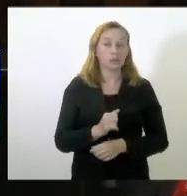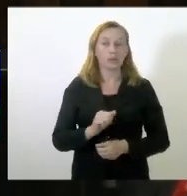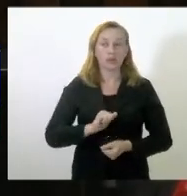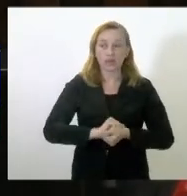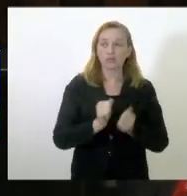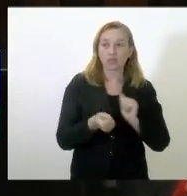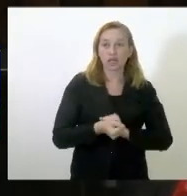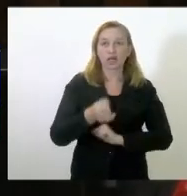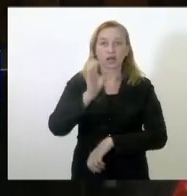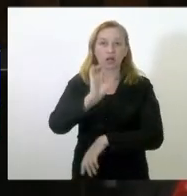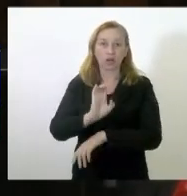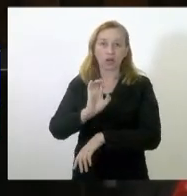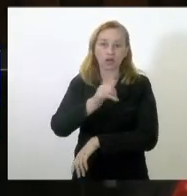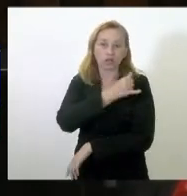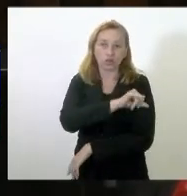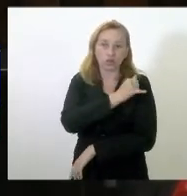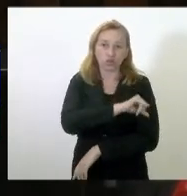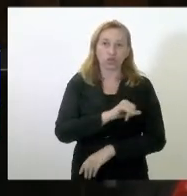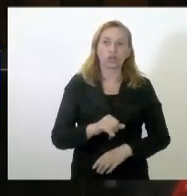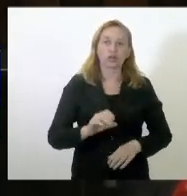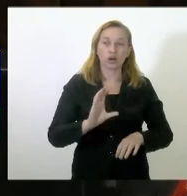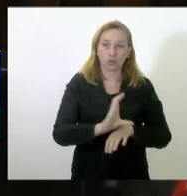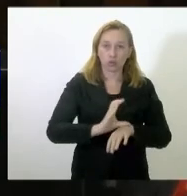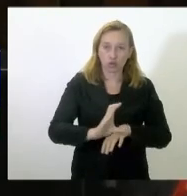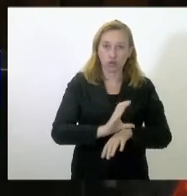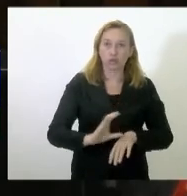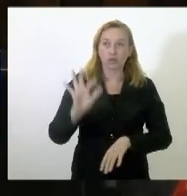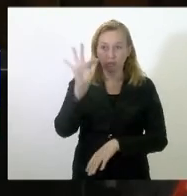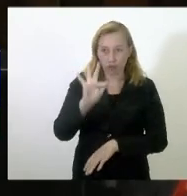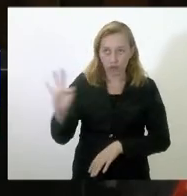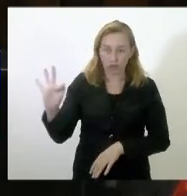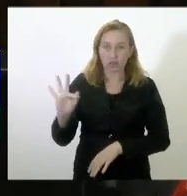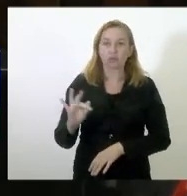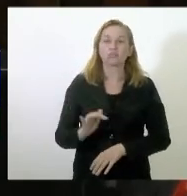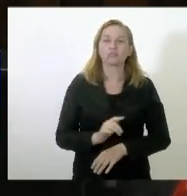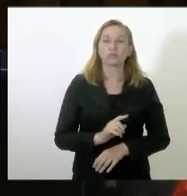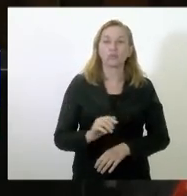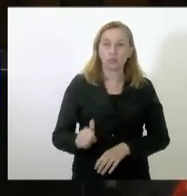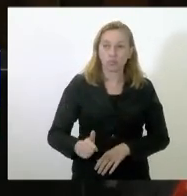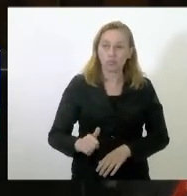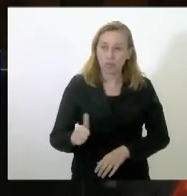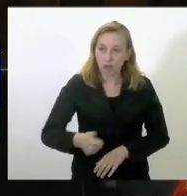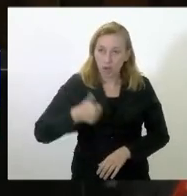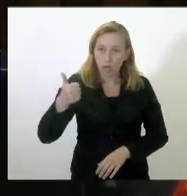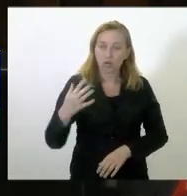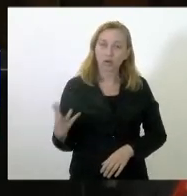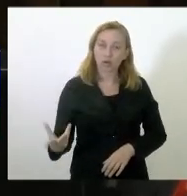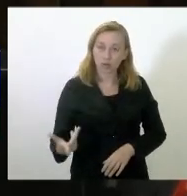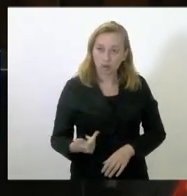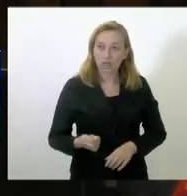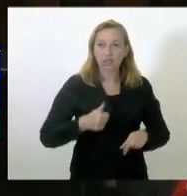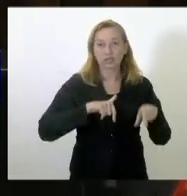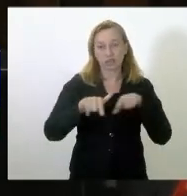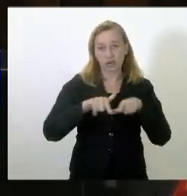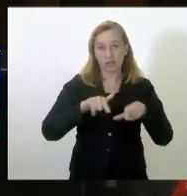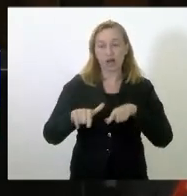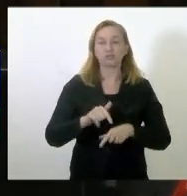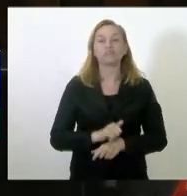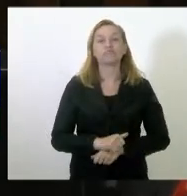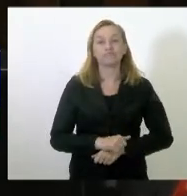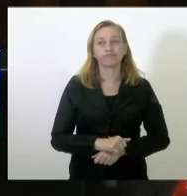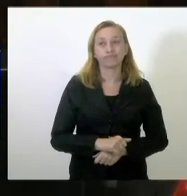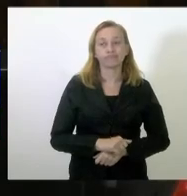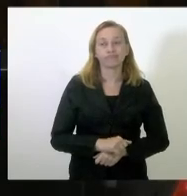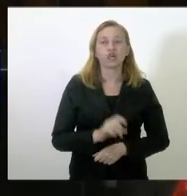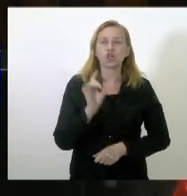Rio de Janeiro, ao que dispõe, inclusive, a Constituição Federal, de modo a dar uma prestação mais eficaz, mais eficiente, e que possa,